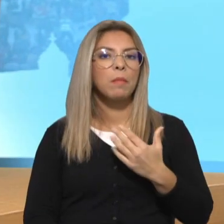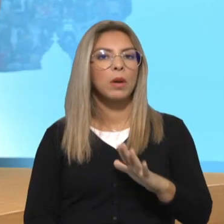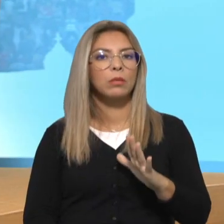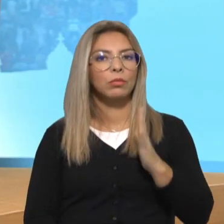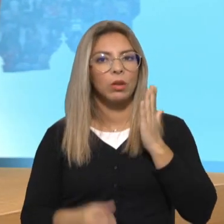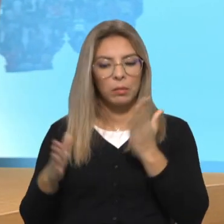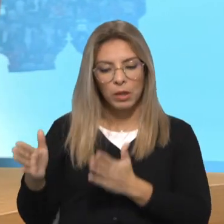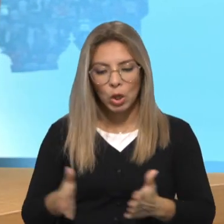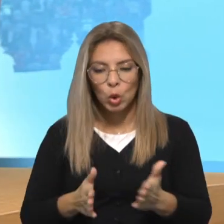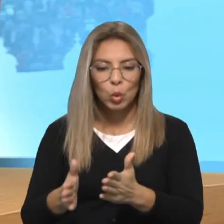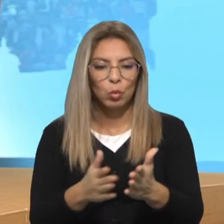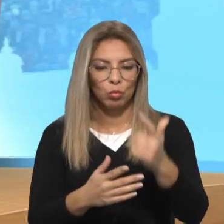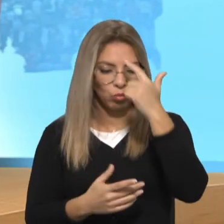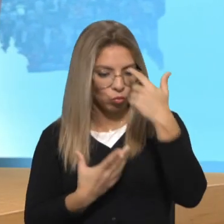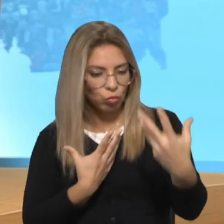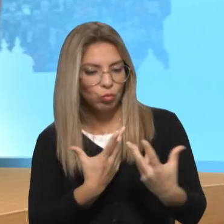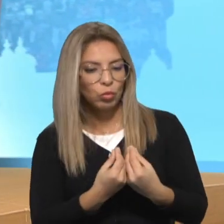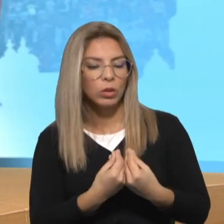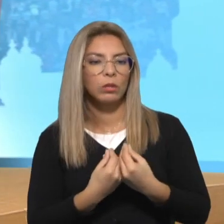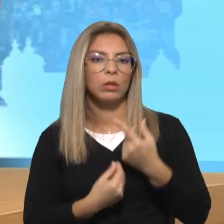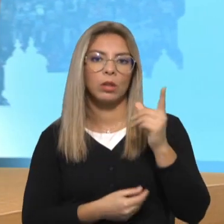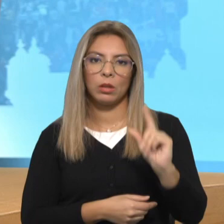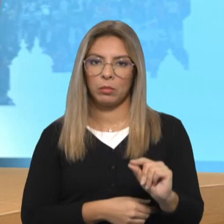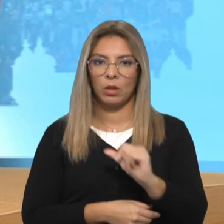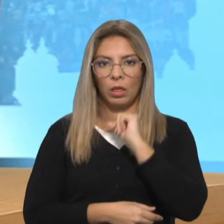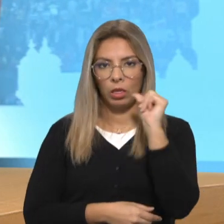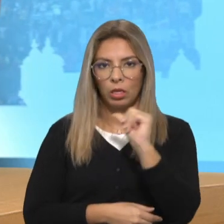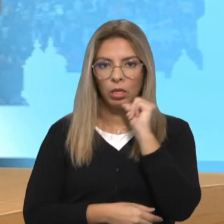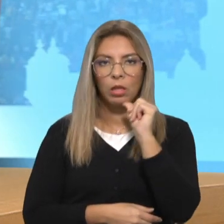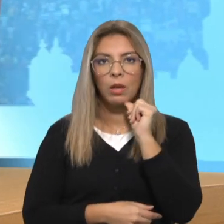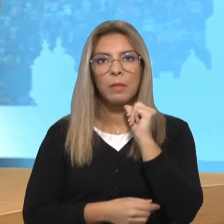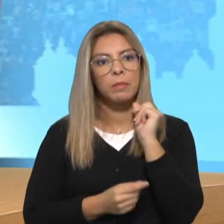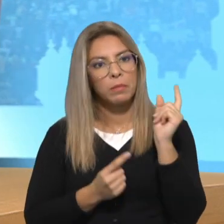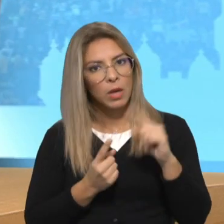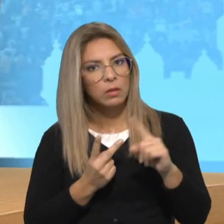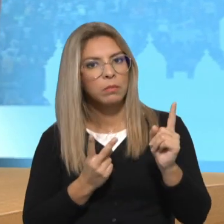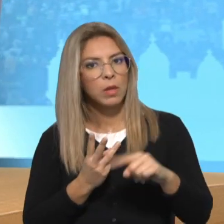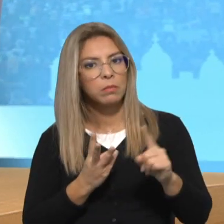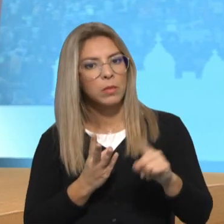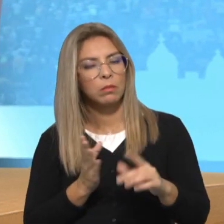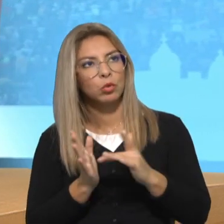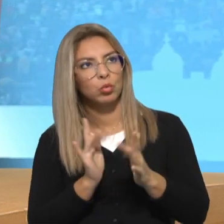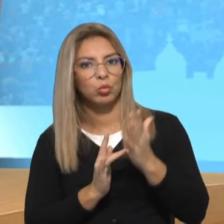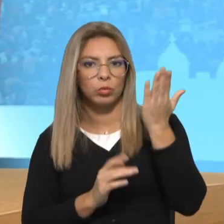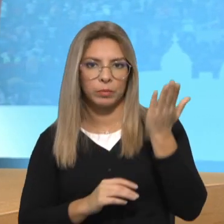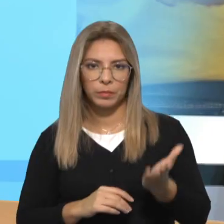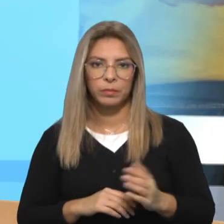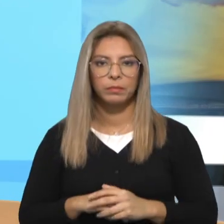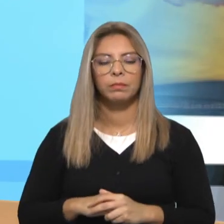juntos, há, de facto, esta vivência sinodal no sentido de ser cada vez mais discípulos de Jesus. Que